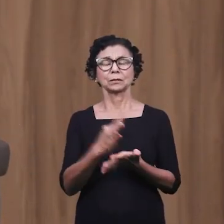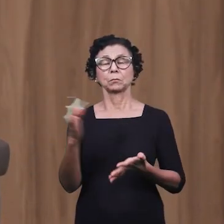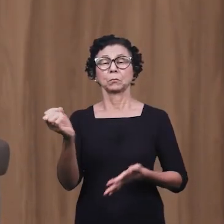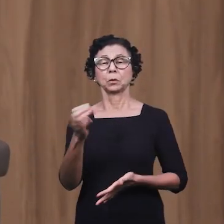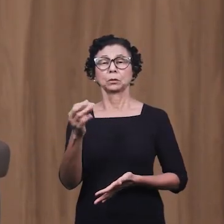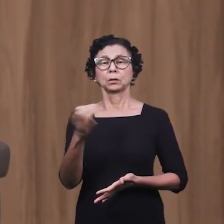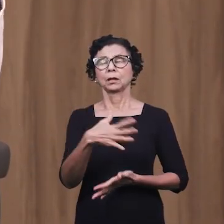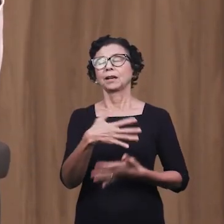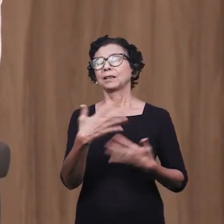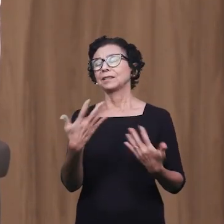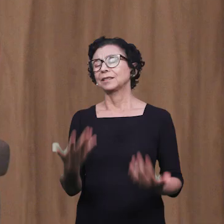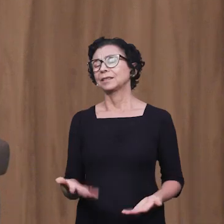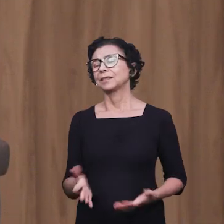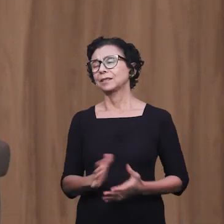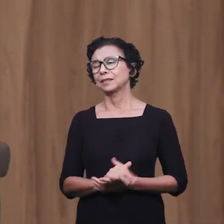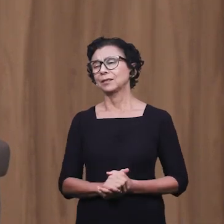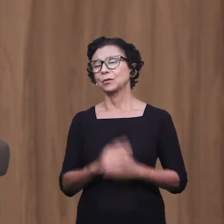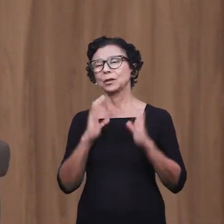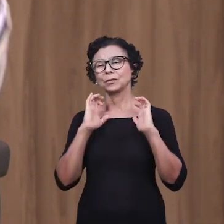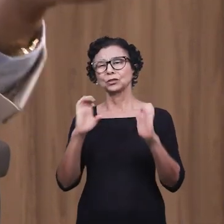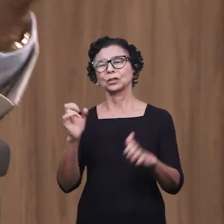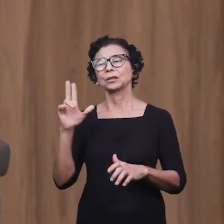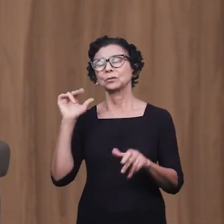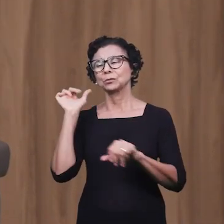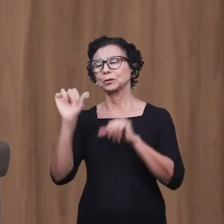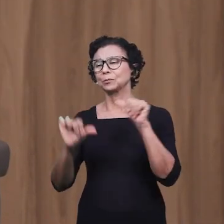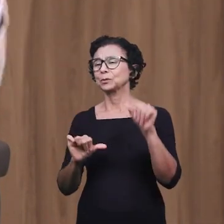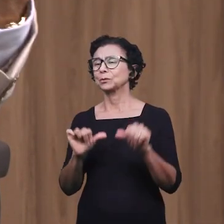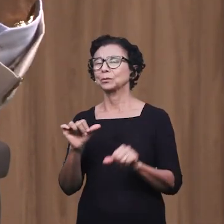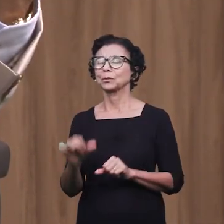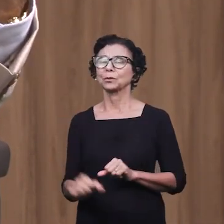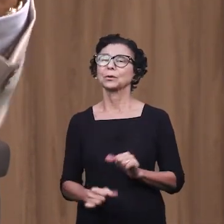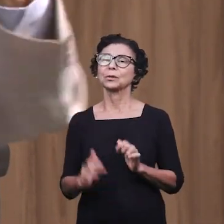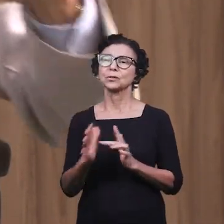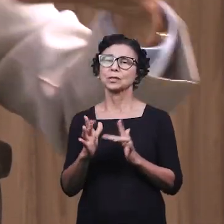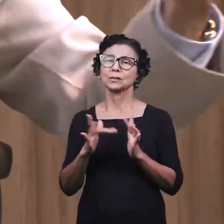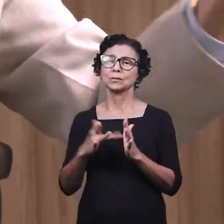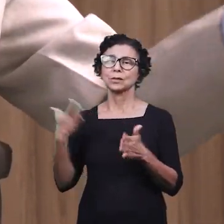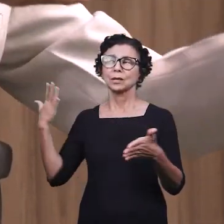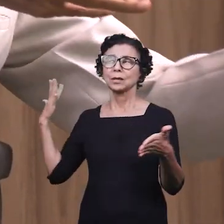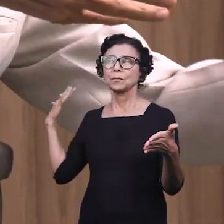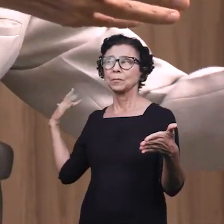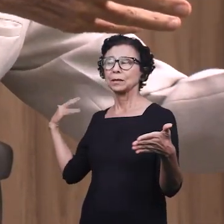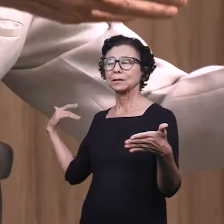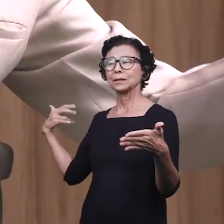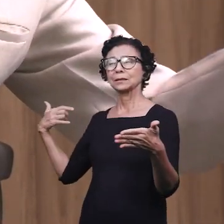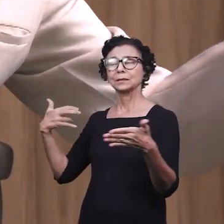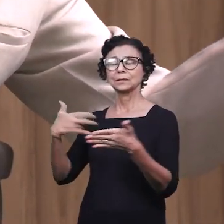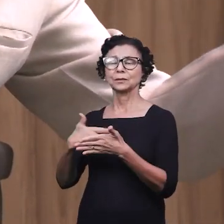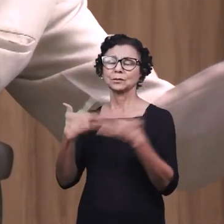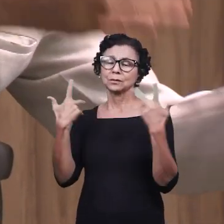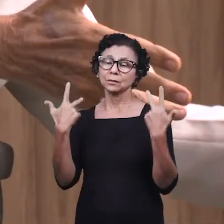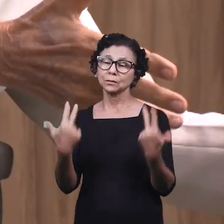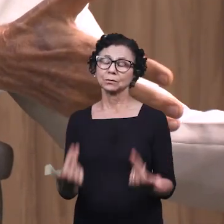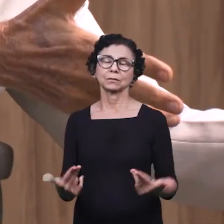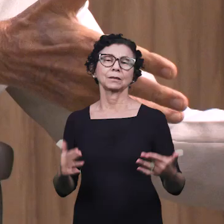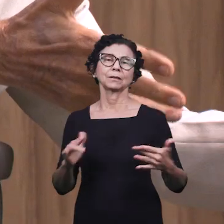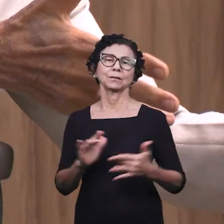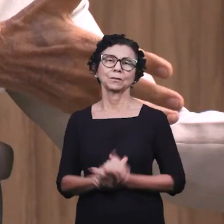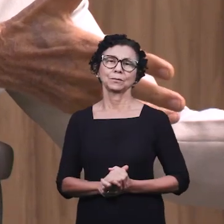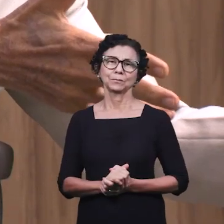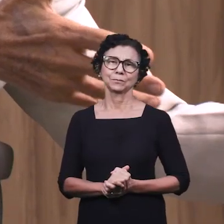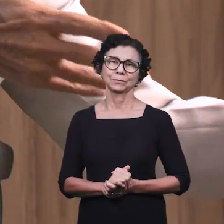Evangelho nunca mudou. Jesus é o mesmo ontem, será eternamente. Se houve o derramamento do